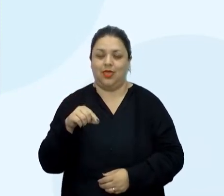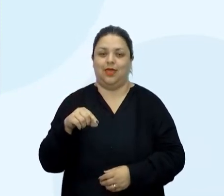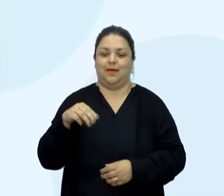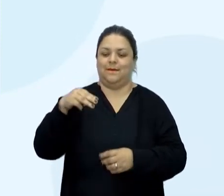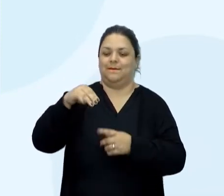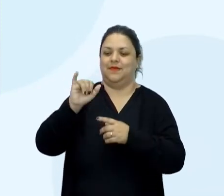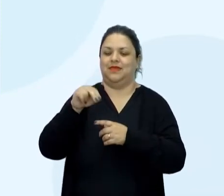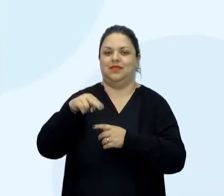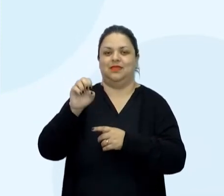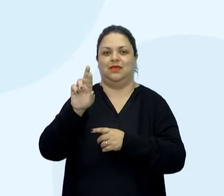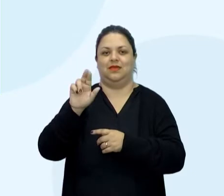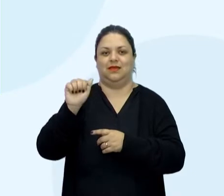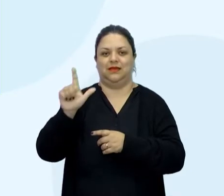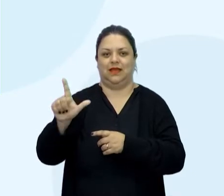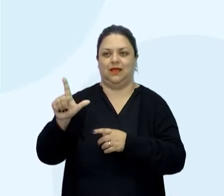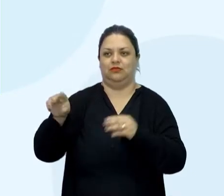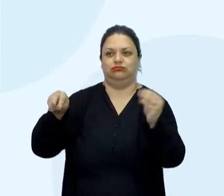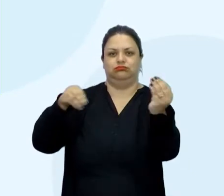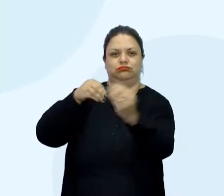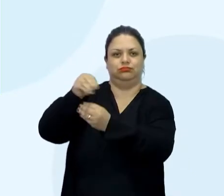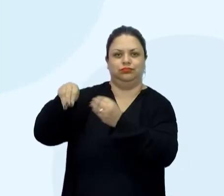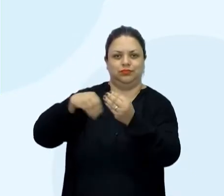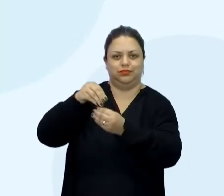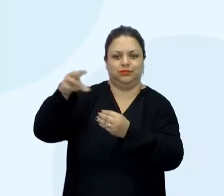provavelmente são óxidos, tá?